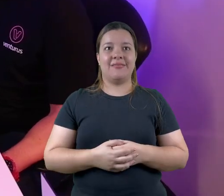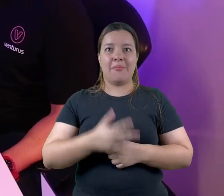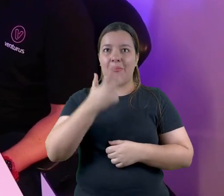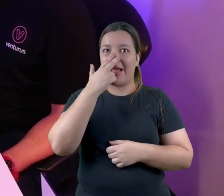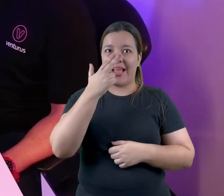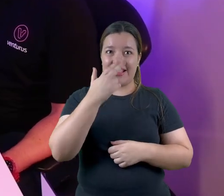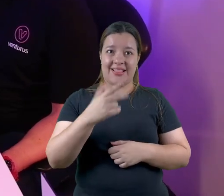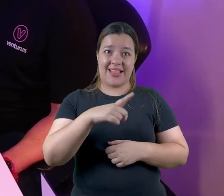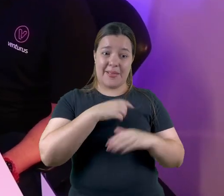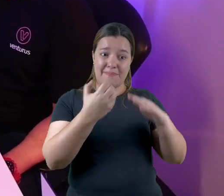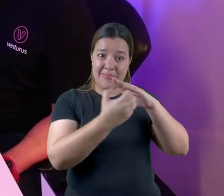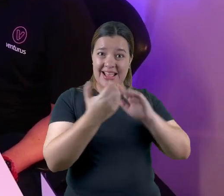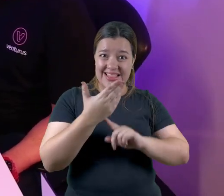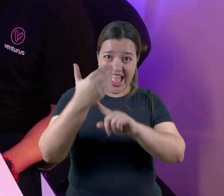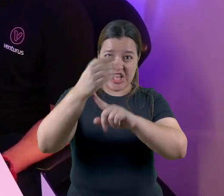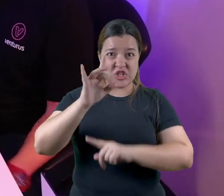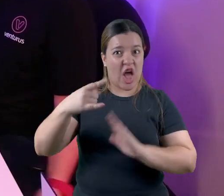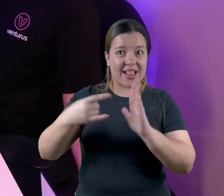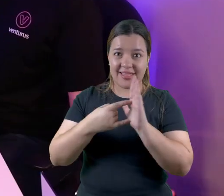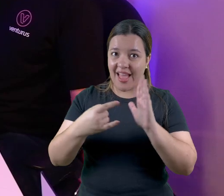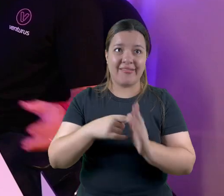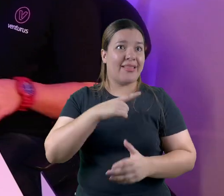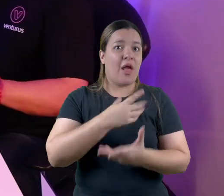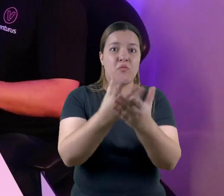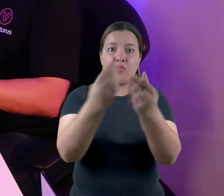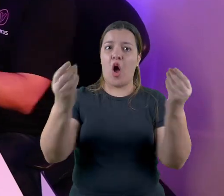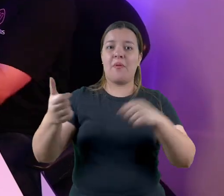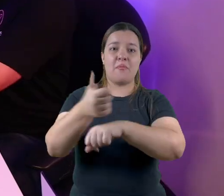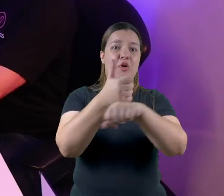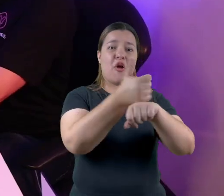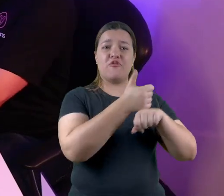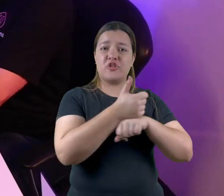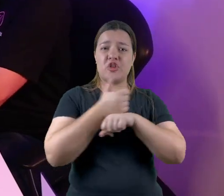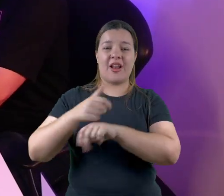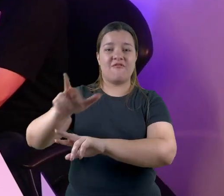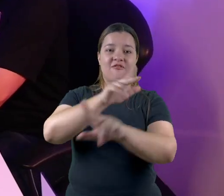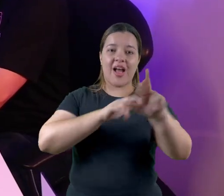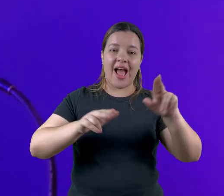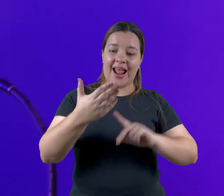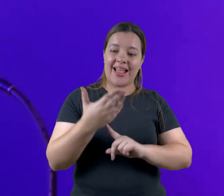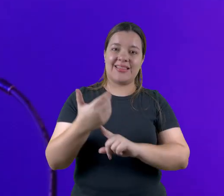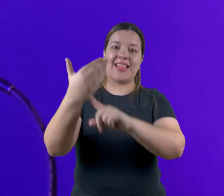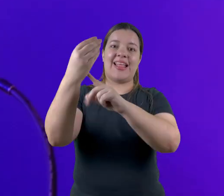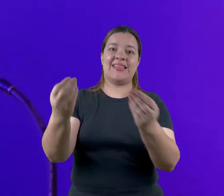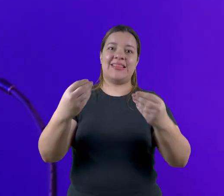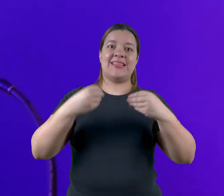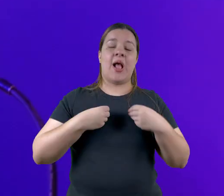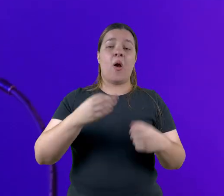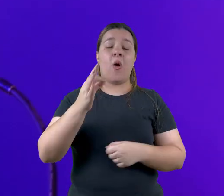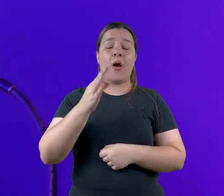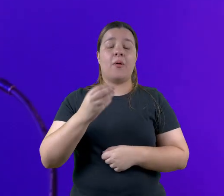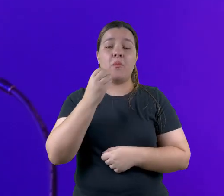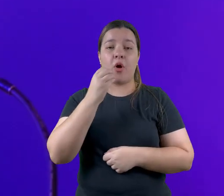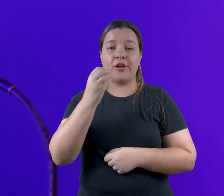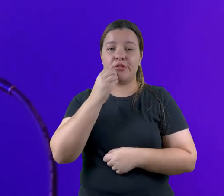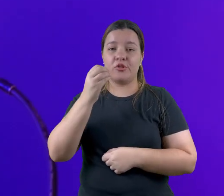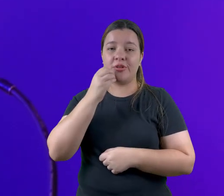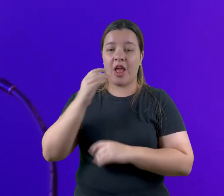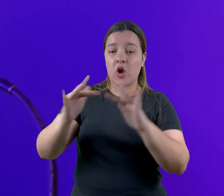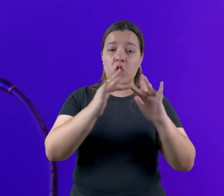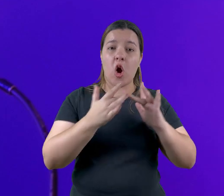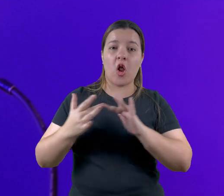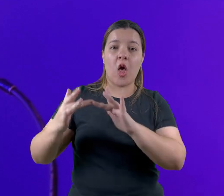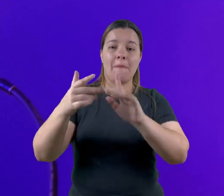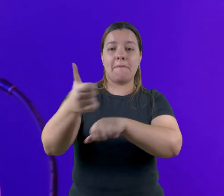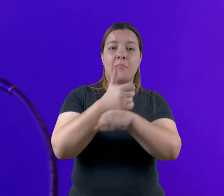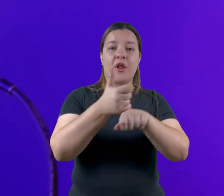não é uma loucura hoje uma empresa de tecnologia tem tanto que bom né ela faz esse essa fusão de várias áreas né